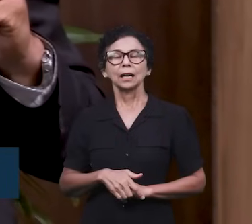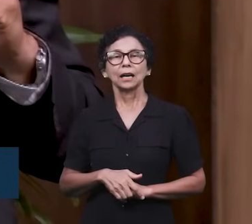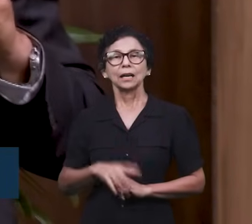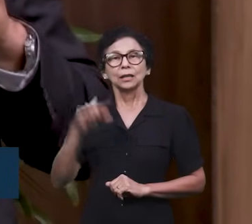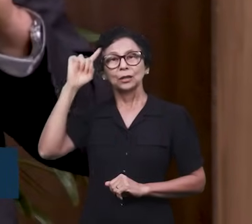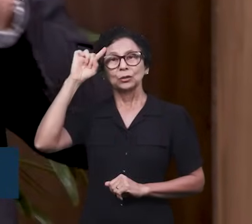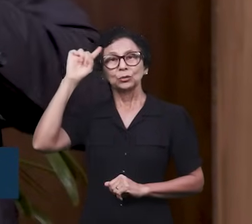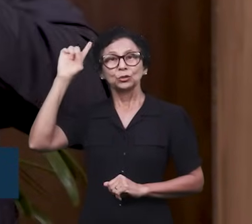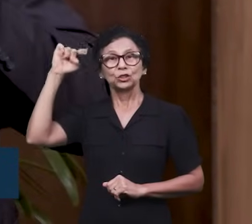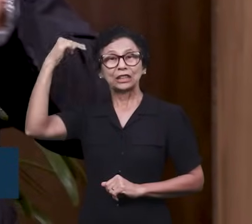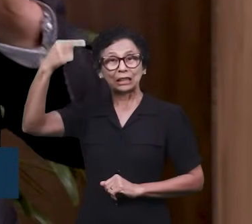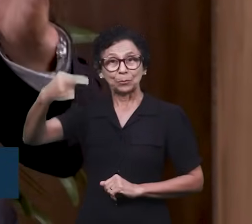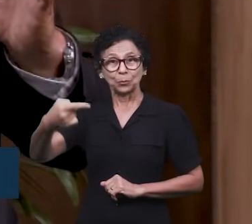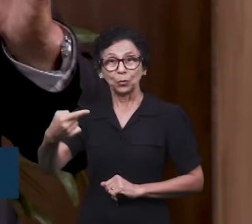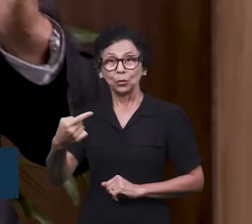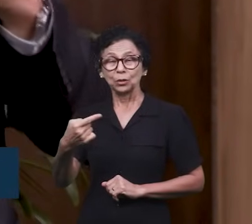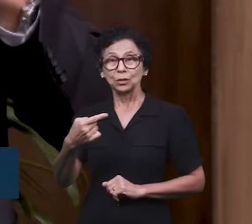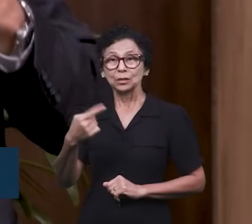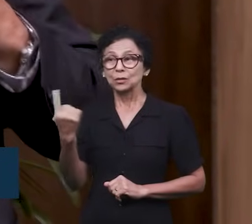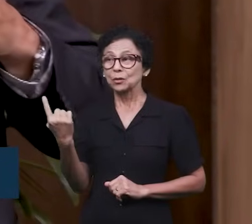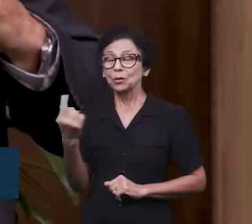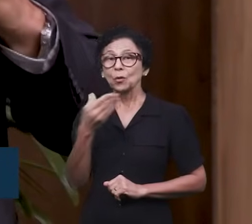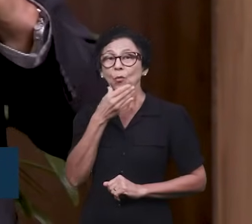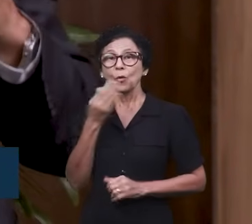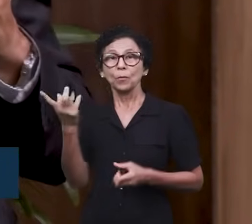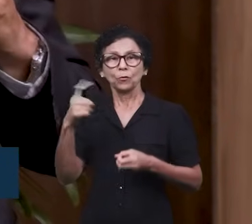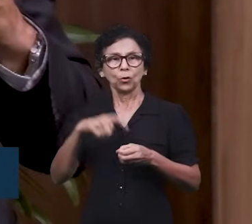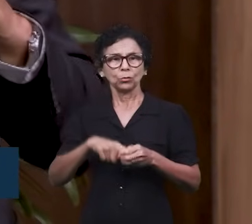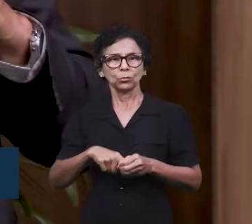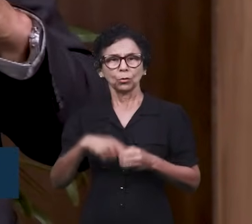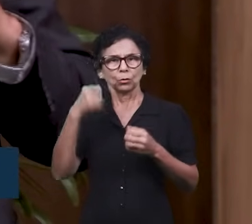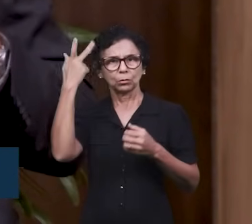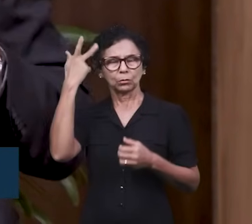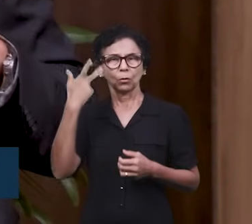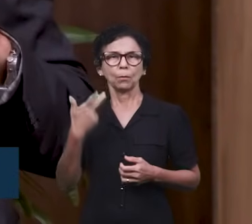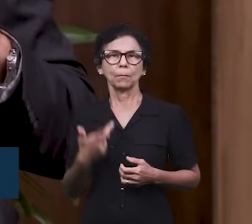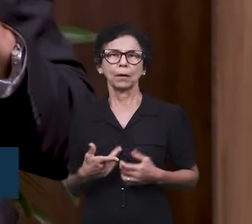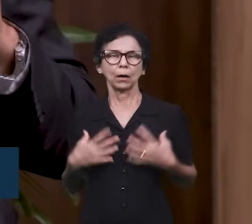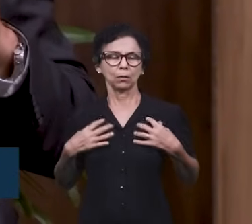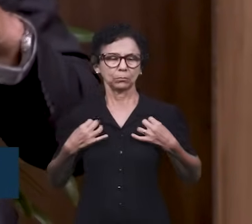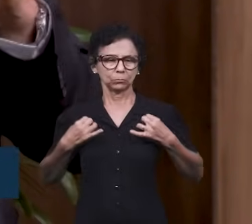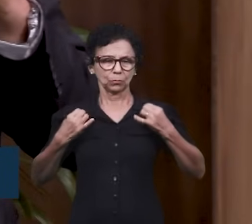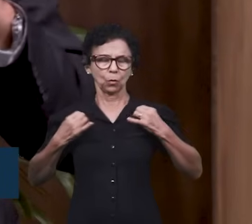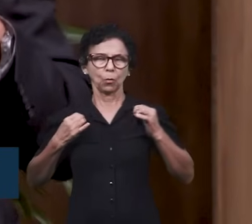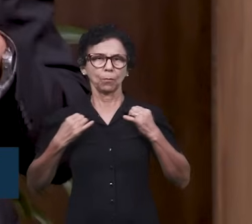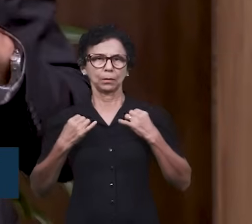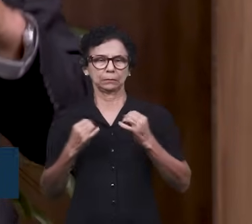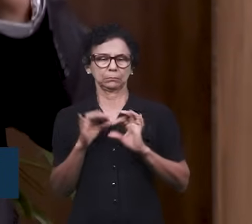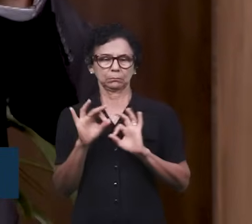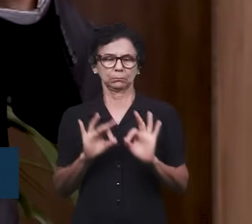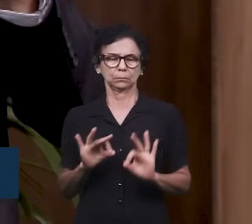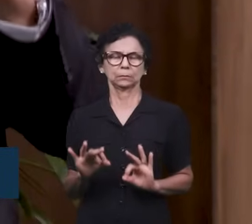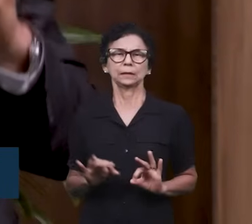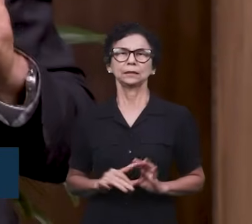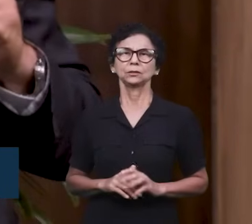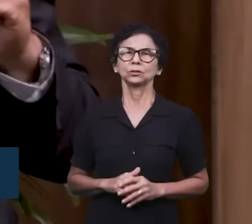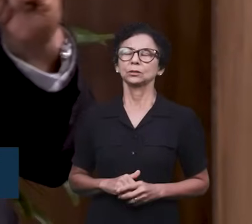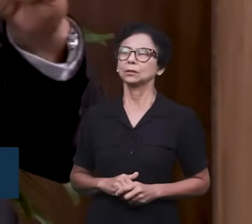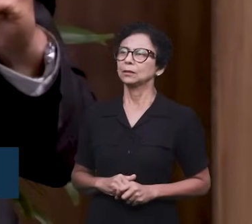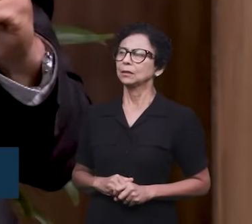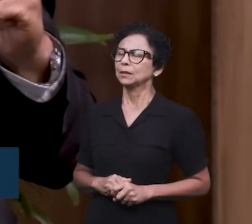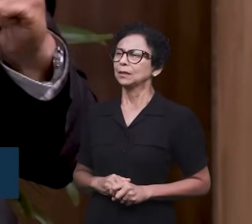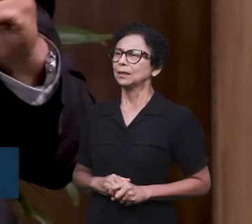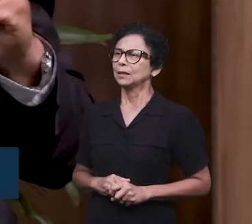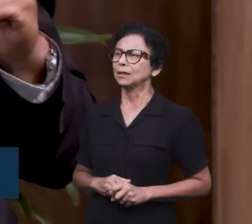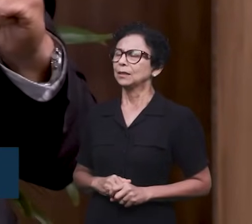E ele voltou sóbrio, bem arrumado, trajado. E aí nós perguntamos, e você entendeu a